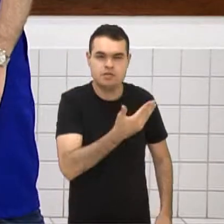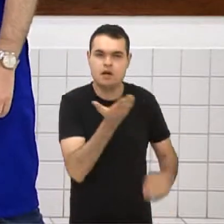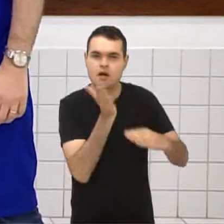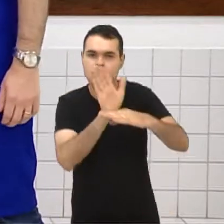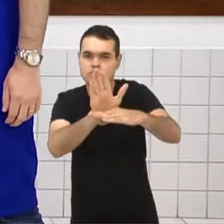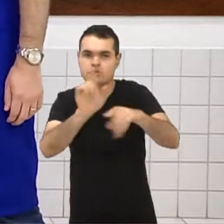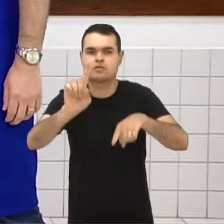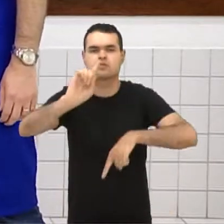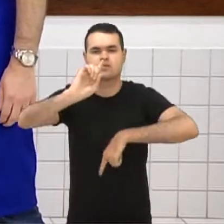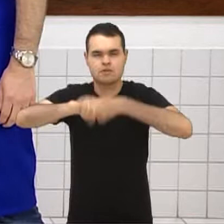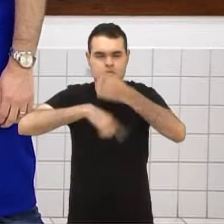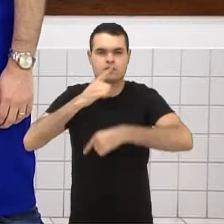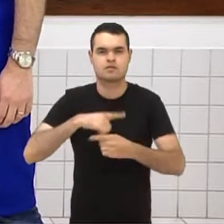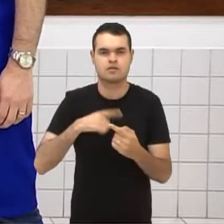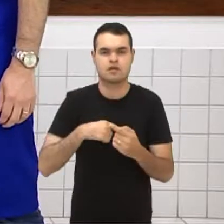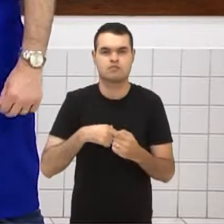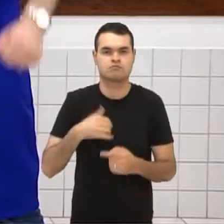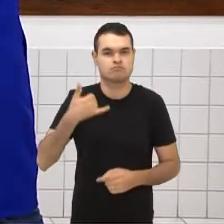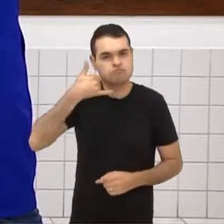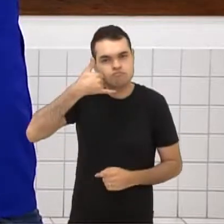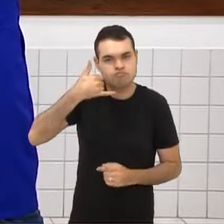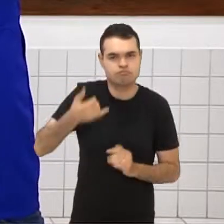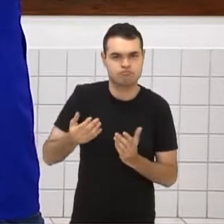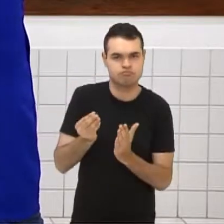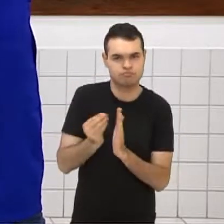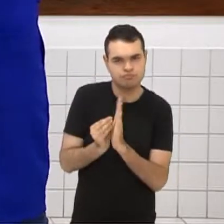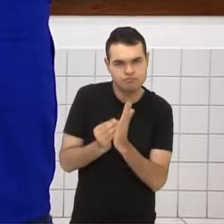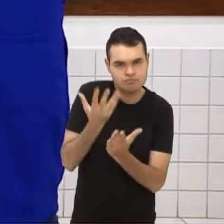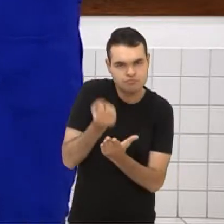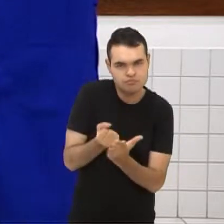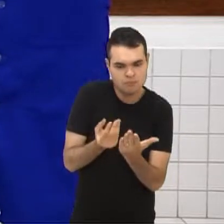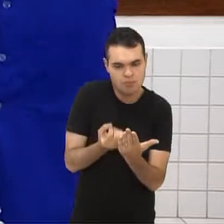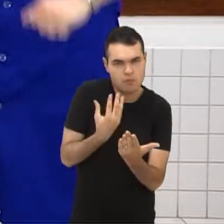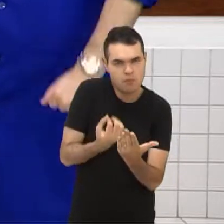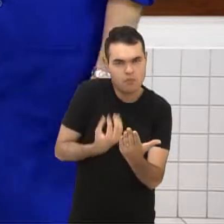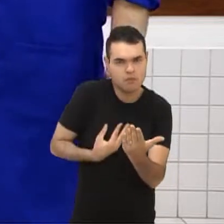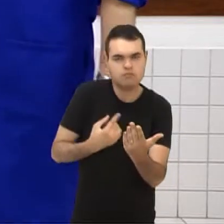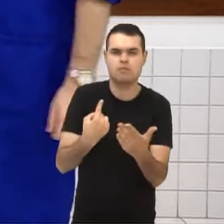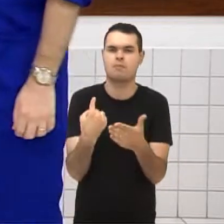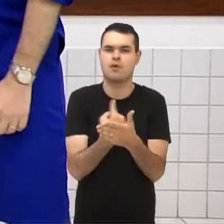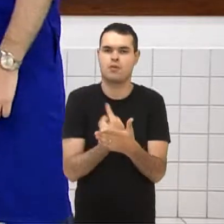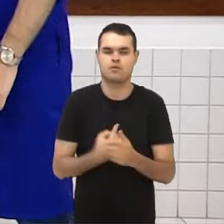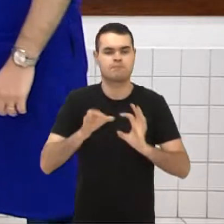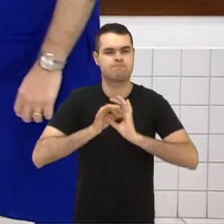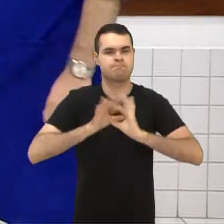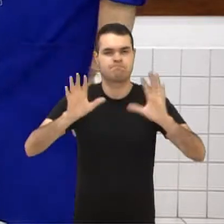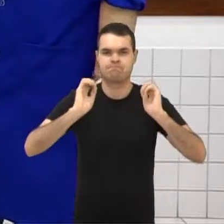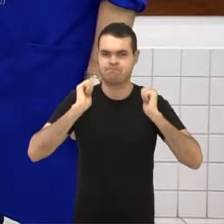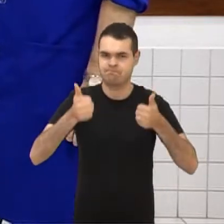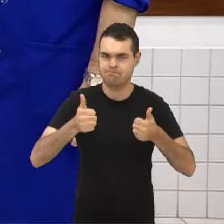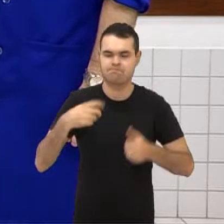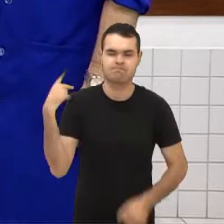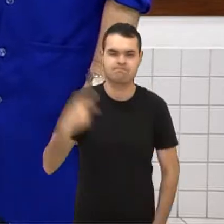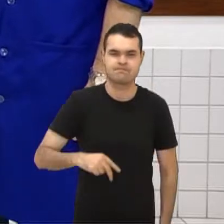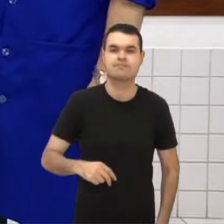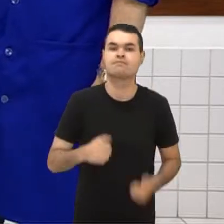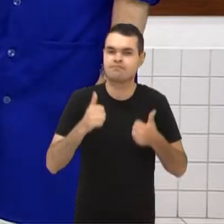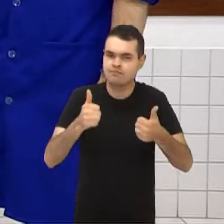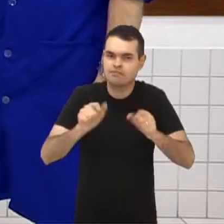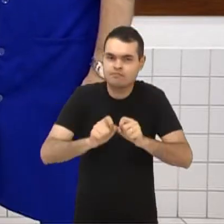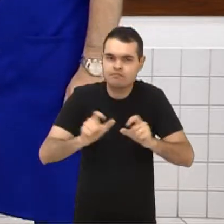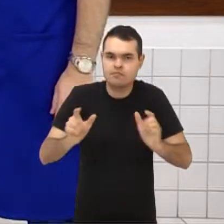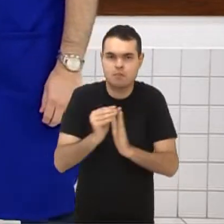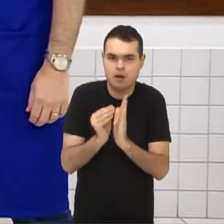interações. Interações, aí canalzinho aberto, já vai interagindo com a gente aí, manda sua pergunta. E vamos lá. Exatamente. Então já abra o